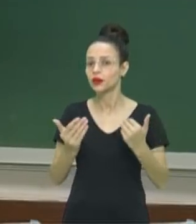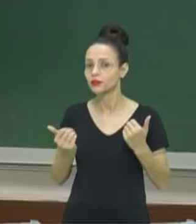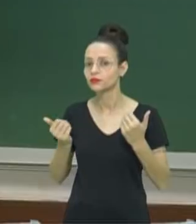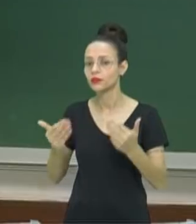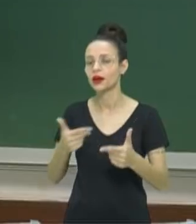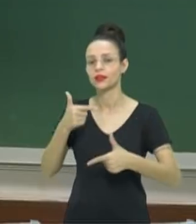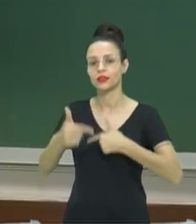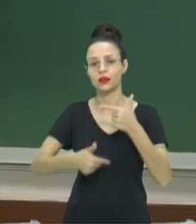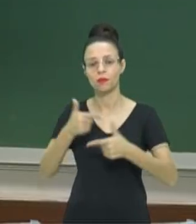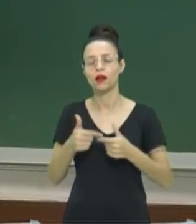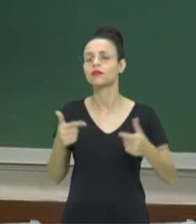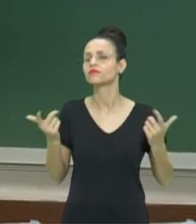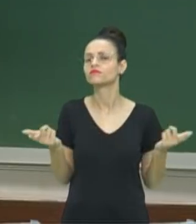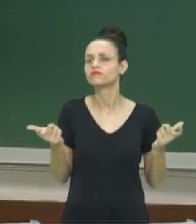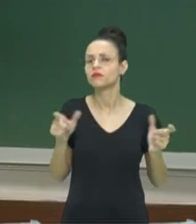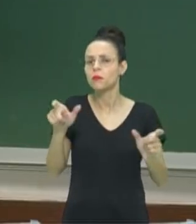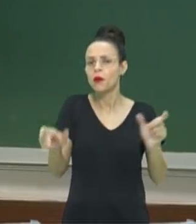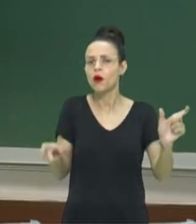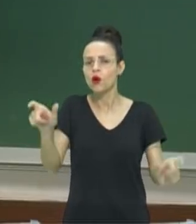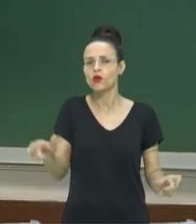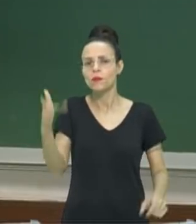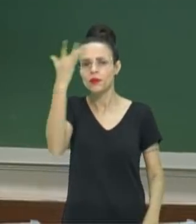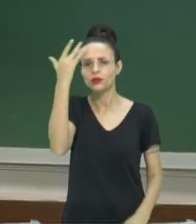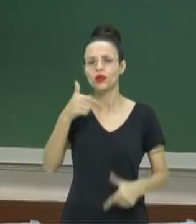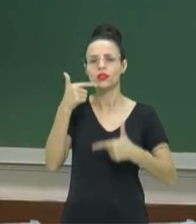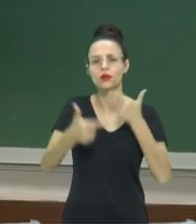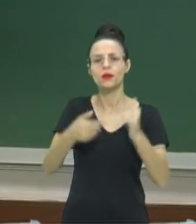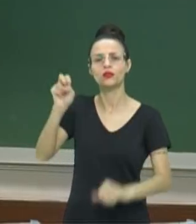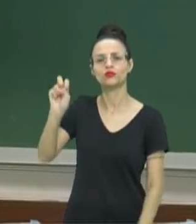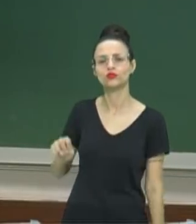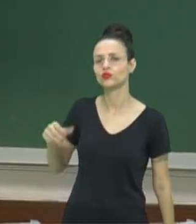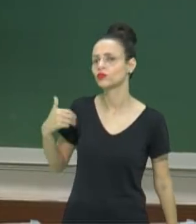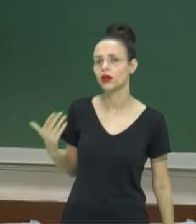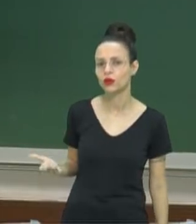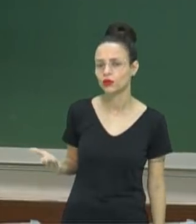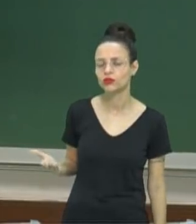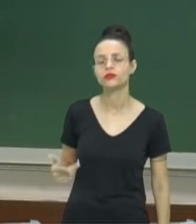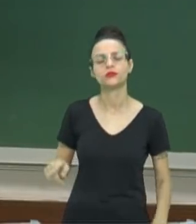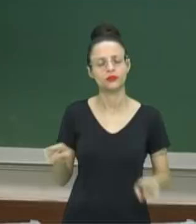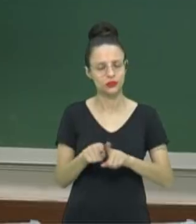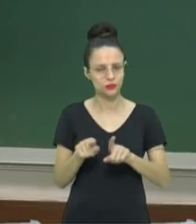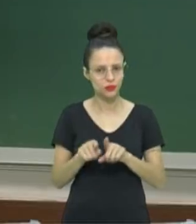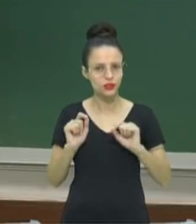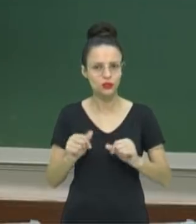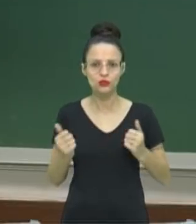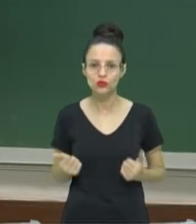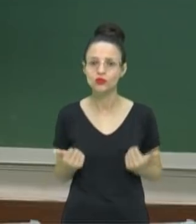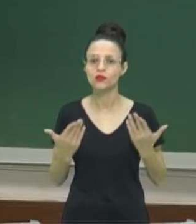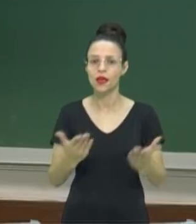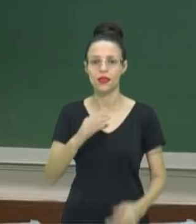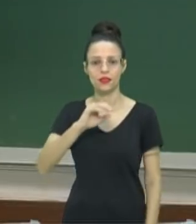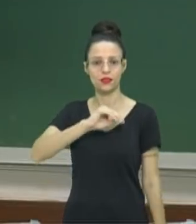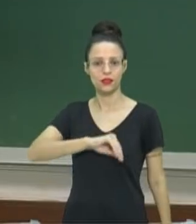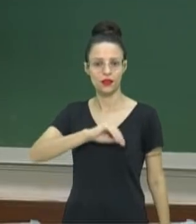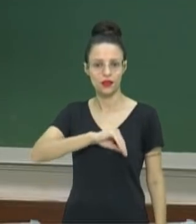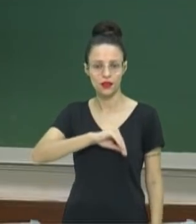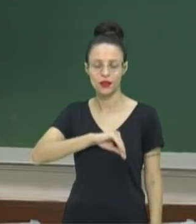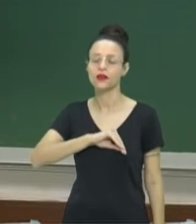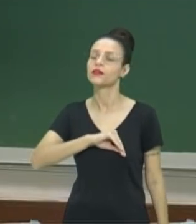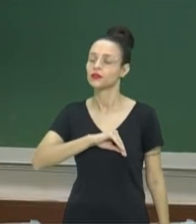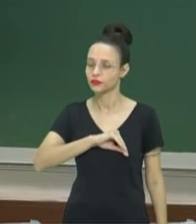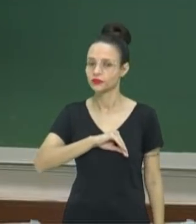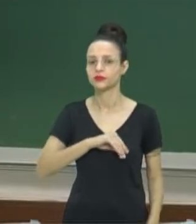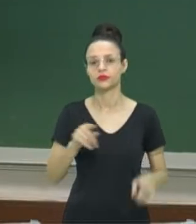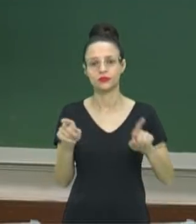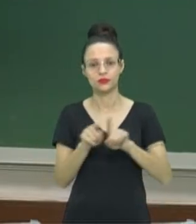trabalho. Onde as pessoas trabalham na região sul, e aí isso vai proporcionar a geração de renda,